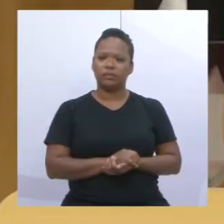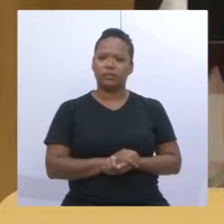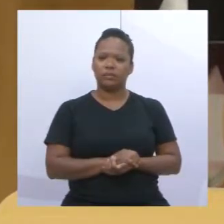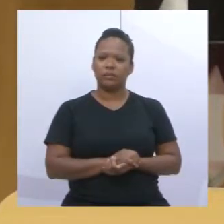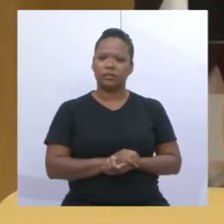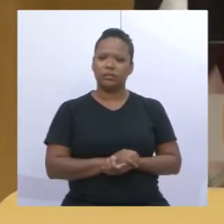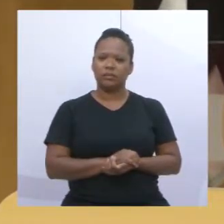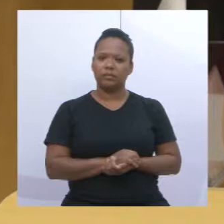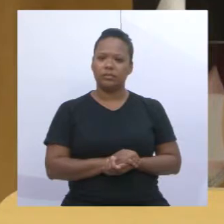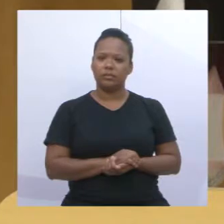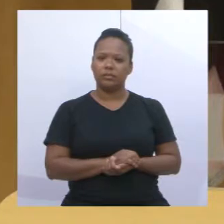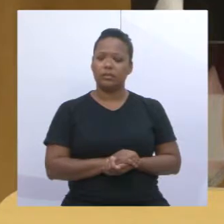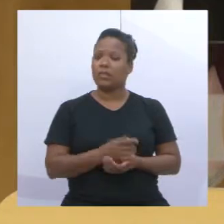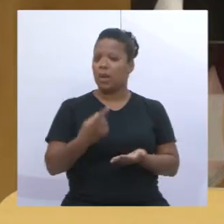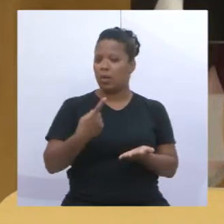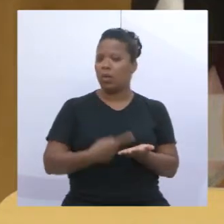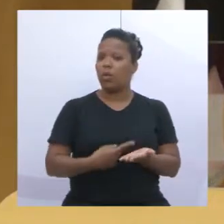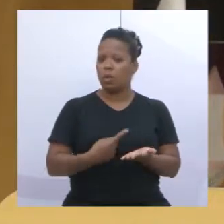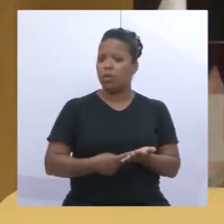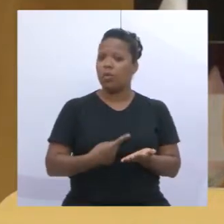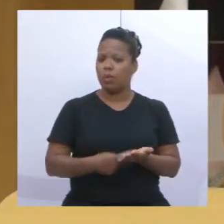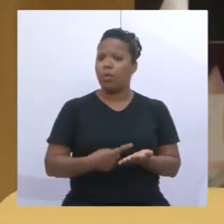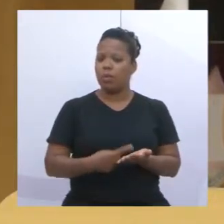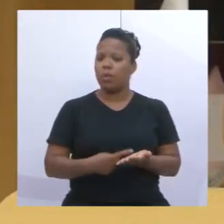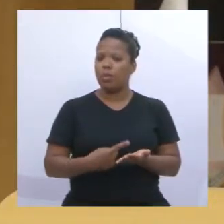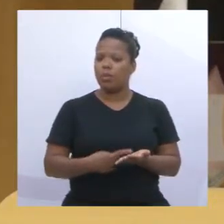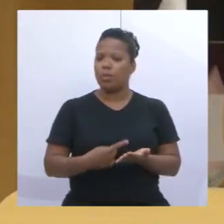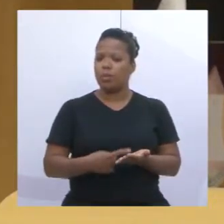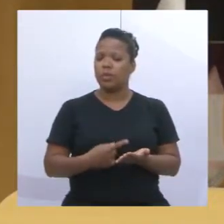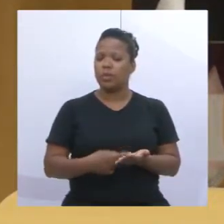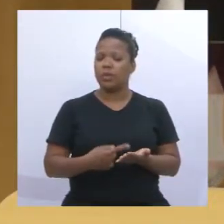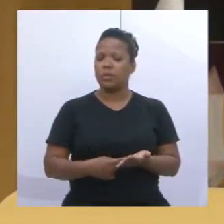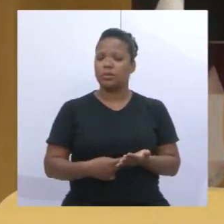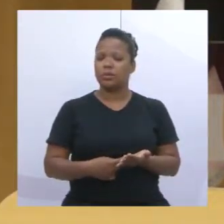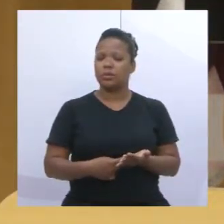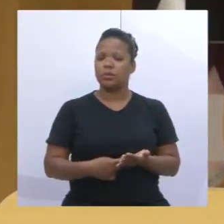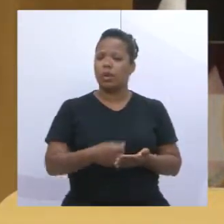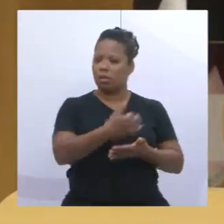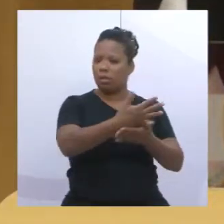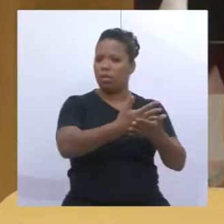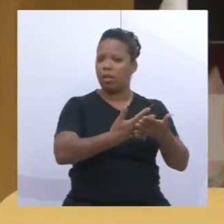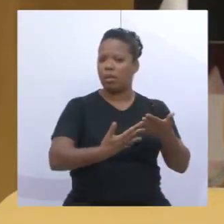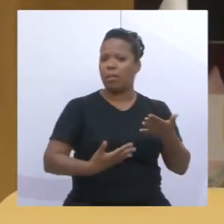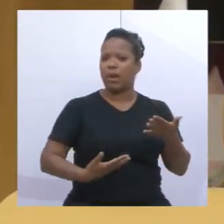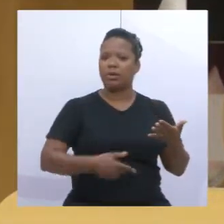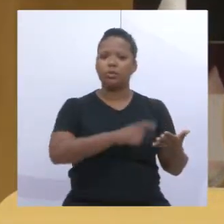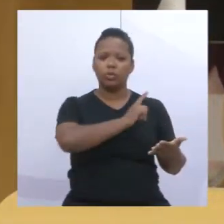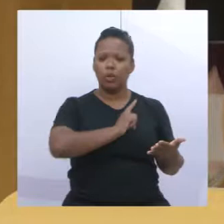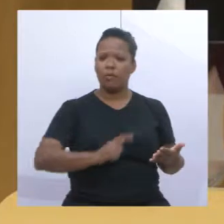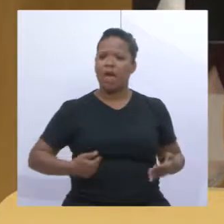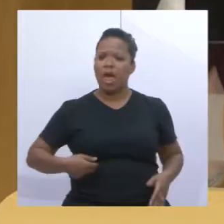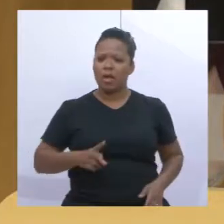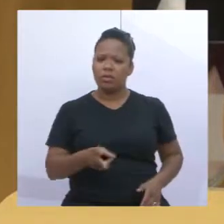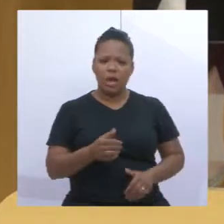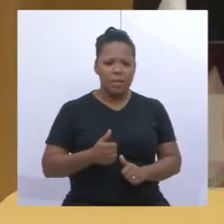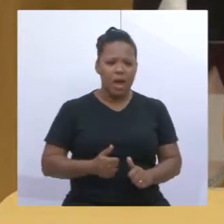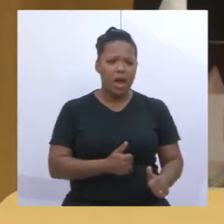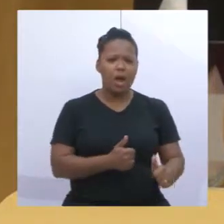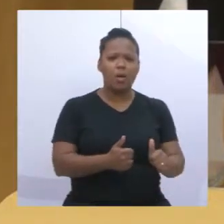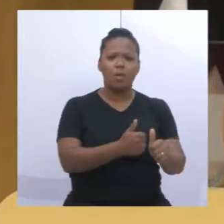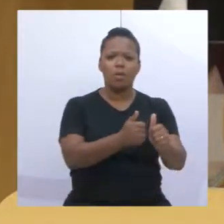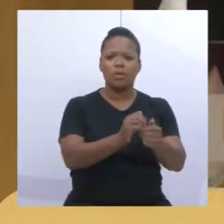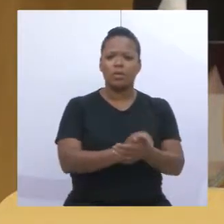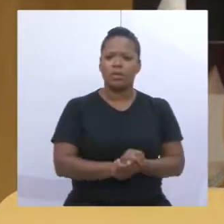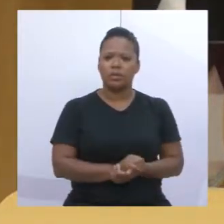fazendo o compromisso que se estabeleceu no programa de governo, como está ali em cima da minha mesa, que eu acompanho, de fazer a